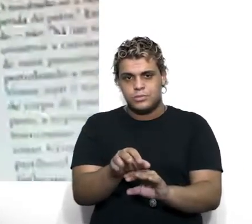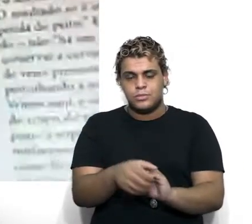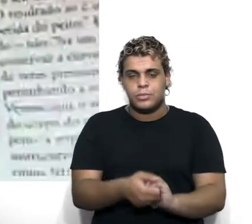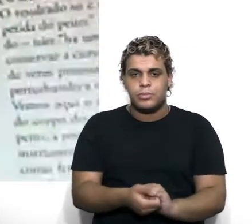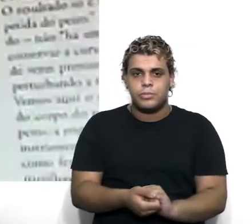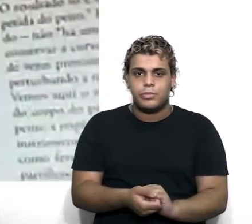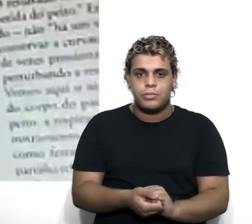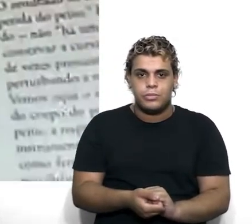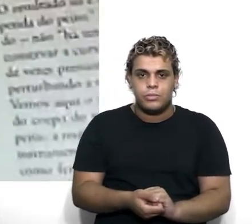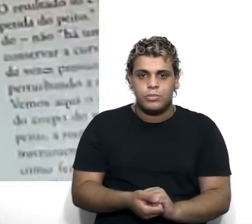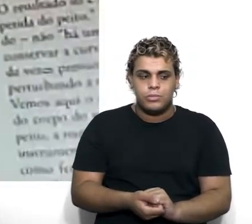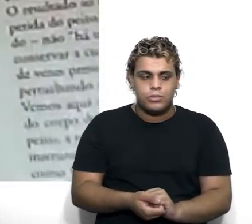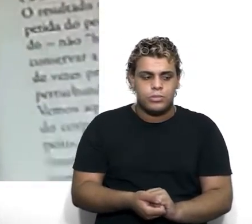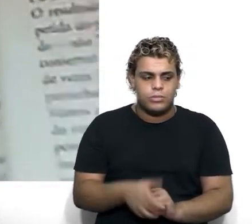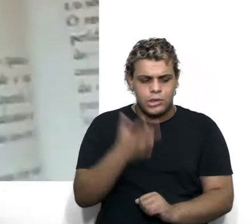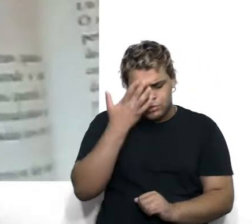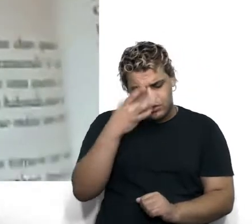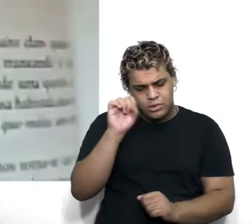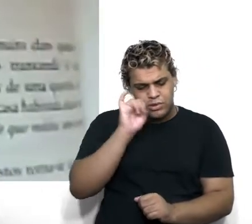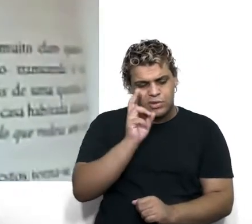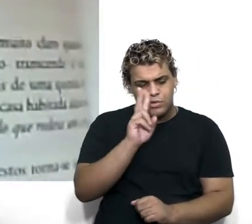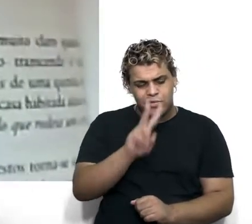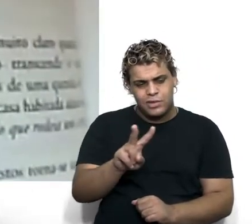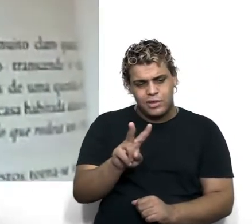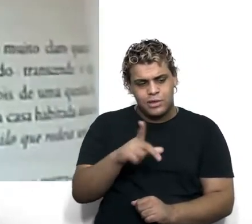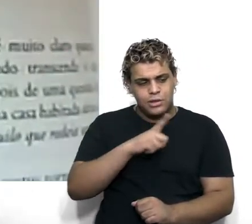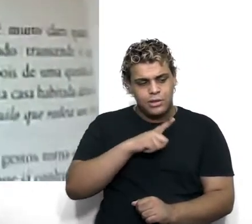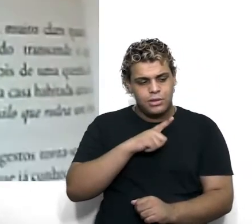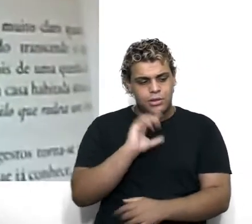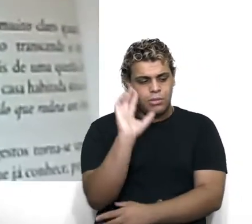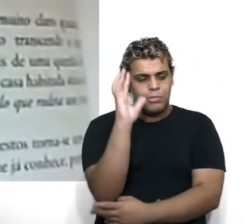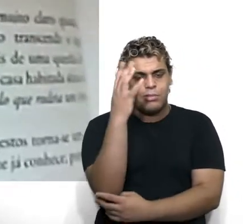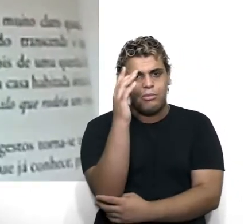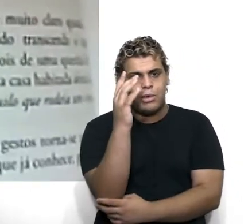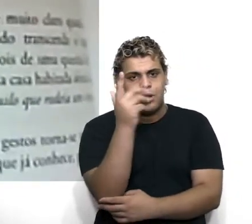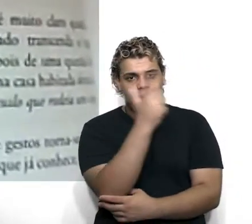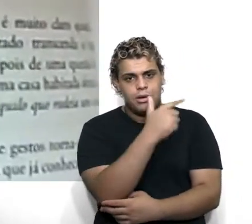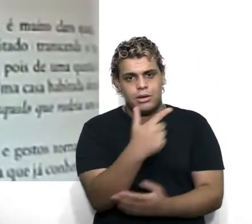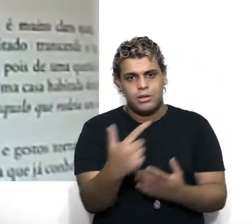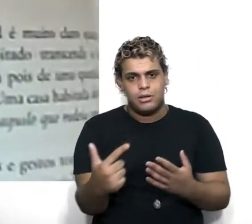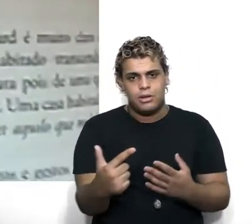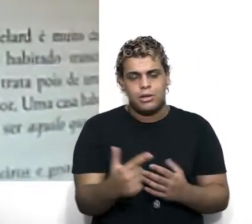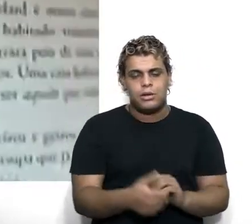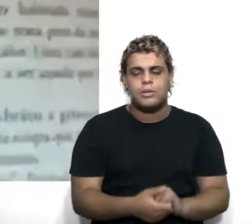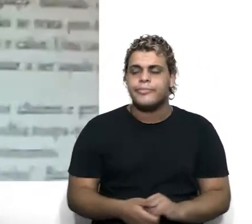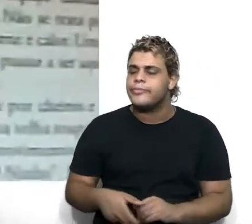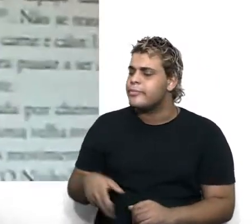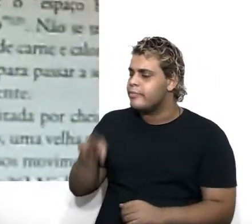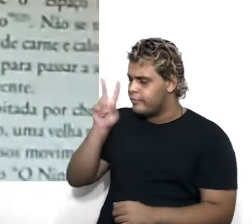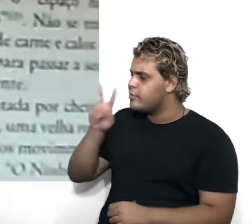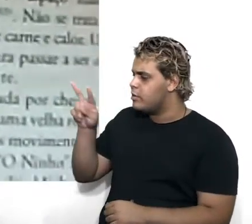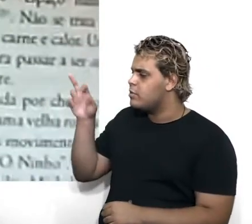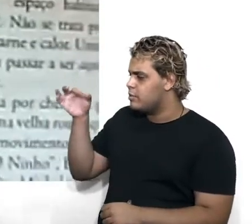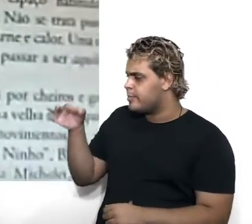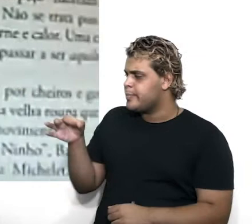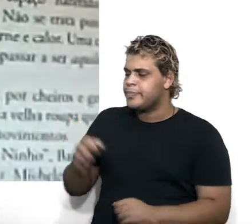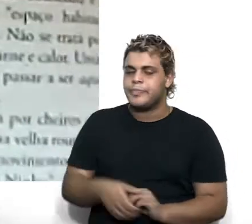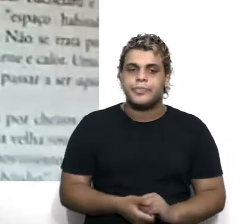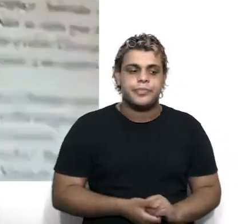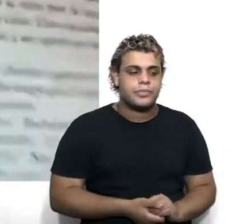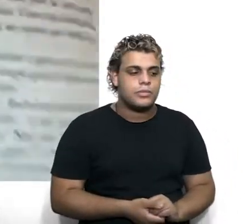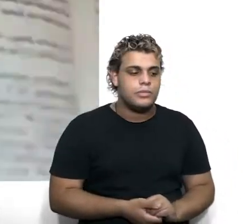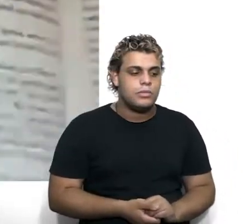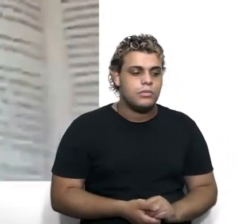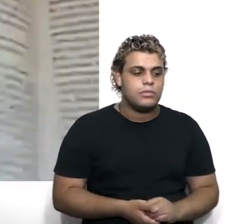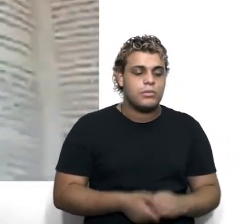que tem uma planta desenhada. Dá para ver. Uma espécie de casa no pé. O corpo que